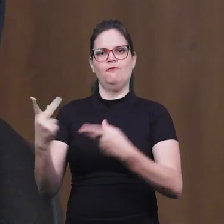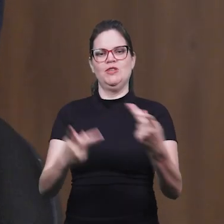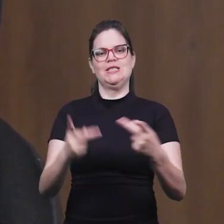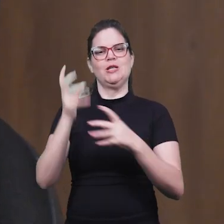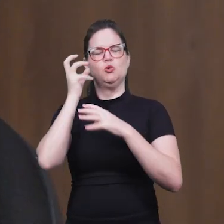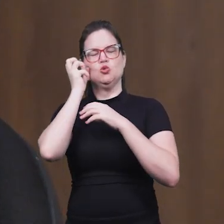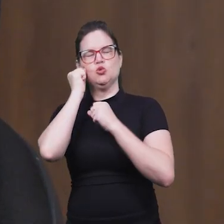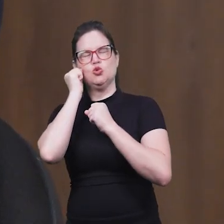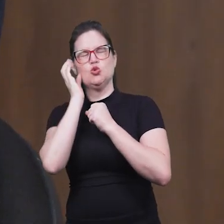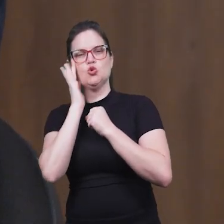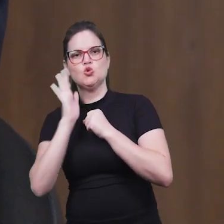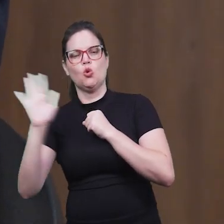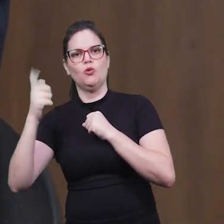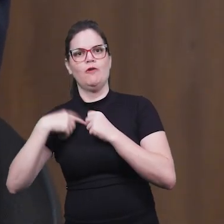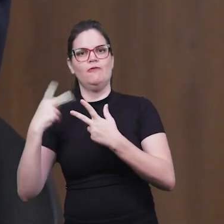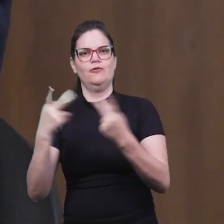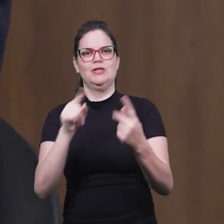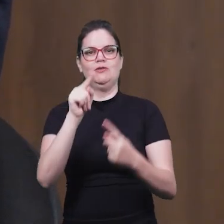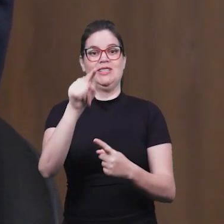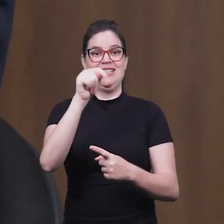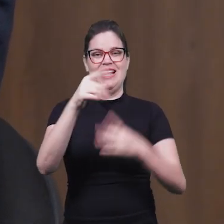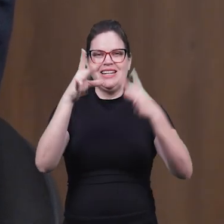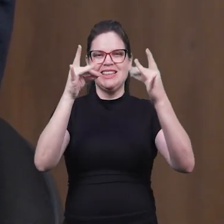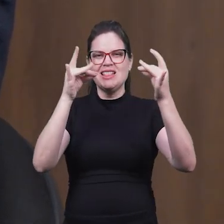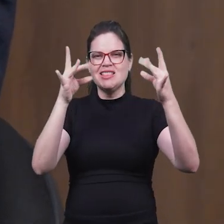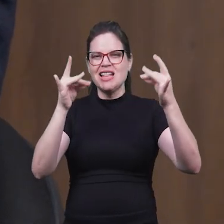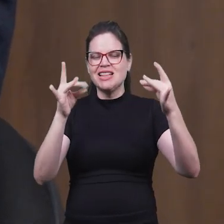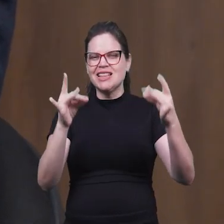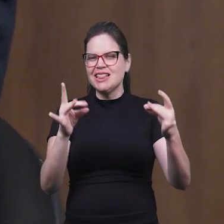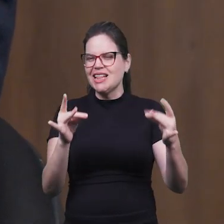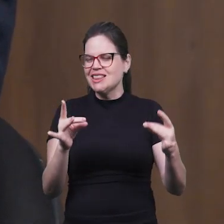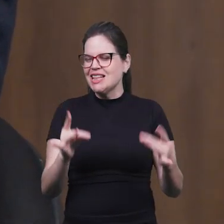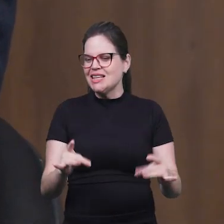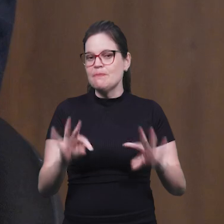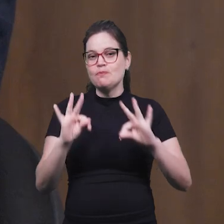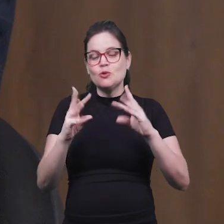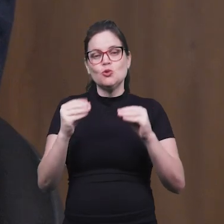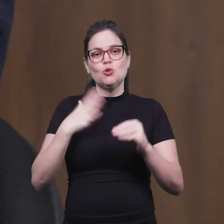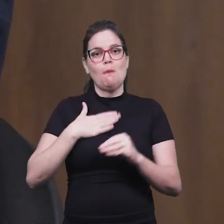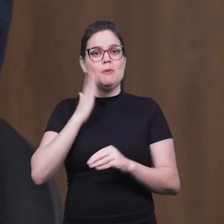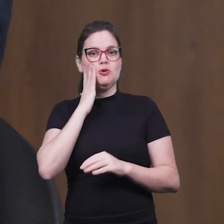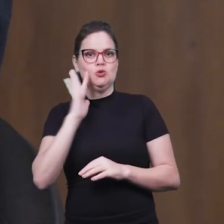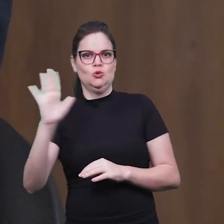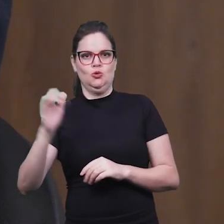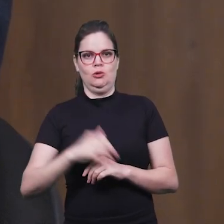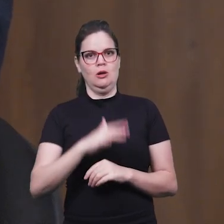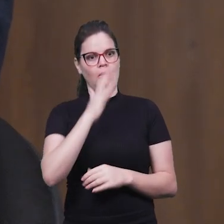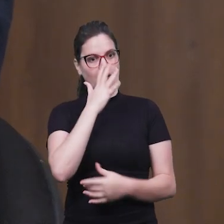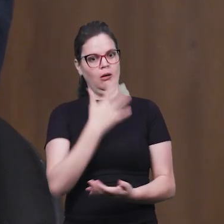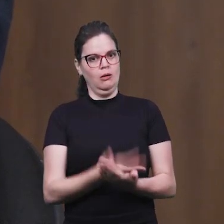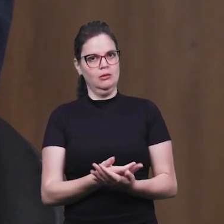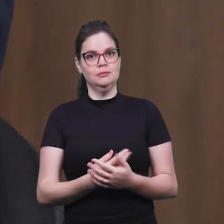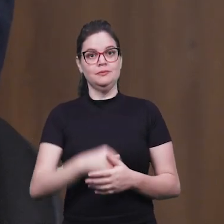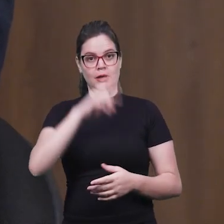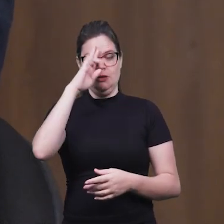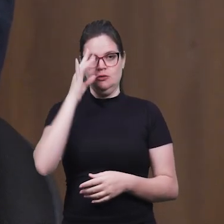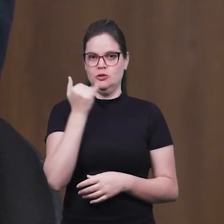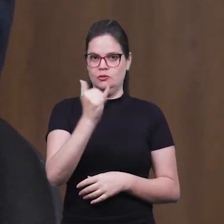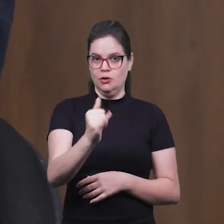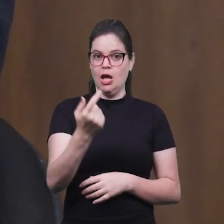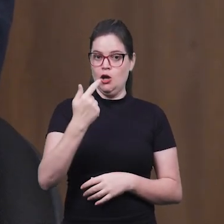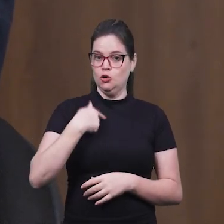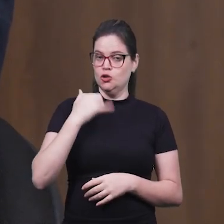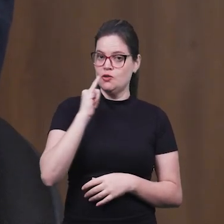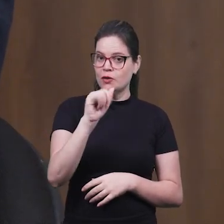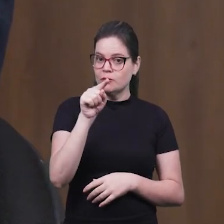fiquei impressionado. Aí ele falou assim, eu estou te dando um sinal, porque hoje eu estou te dando